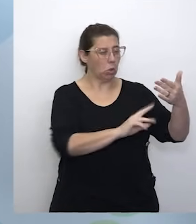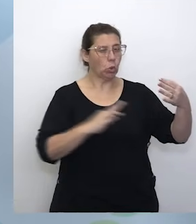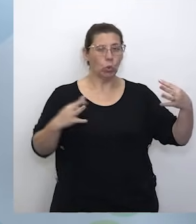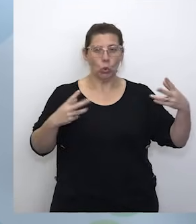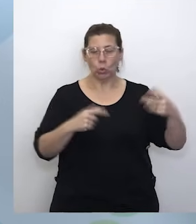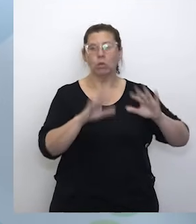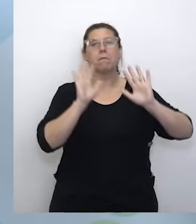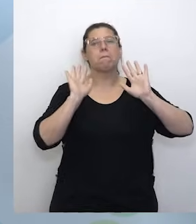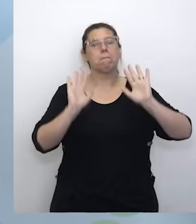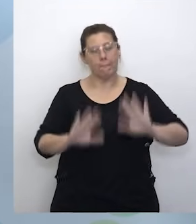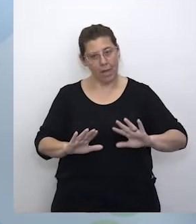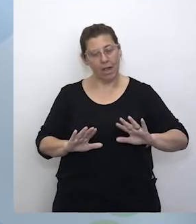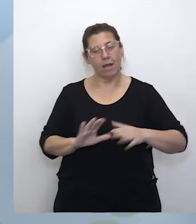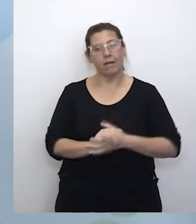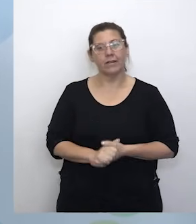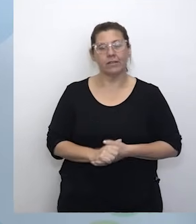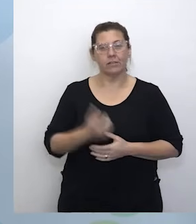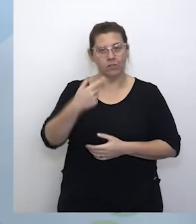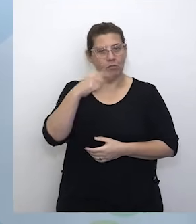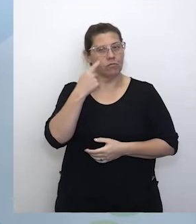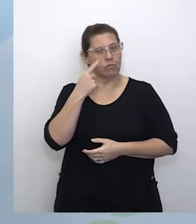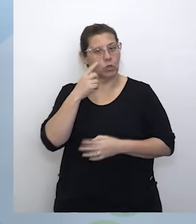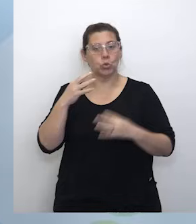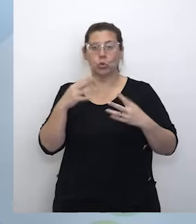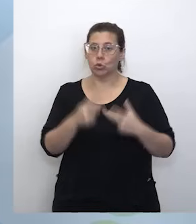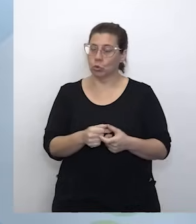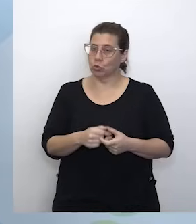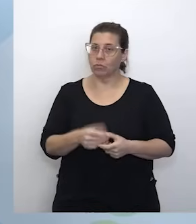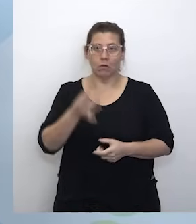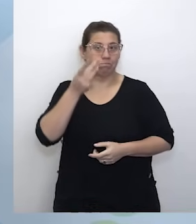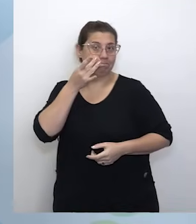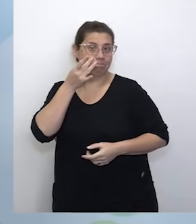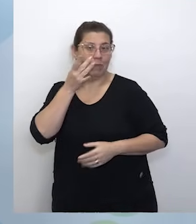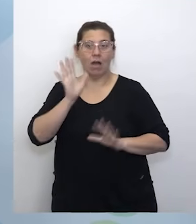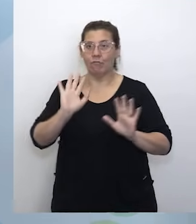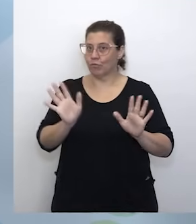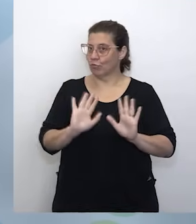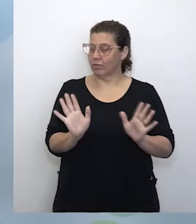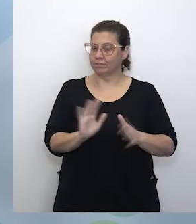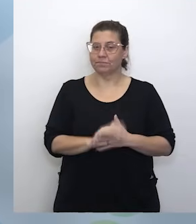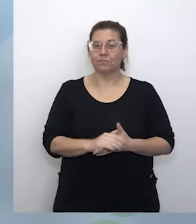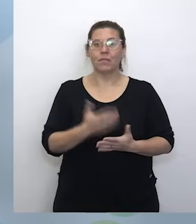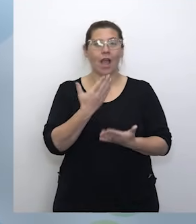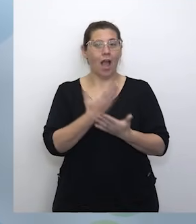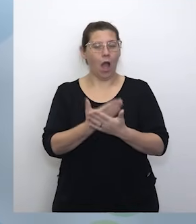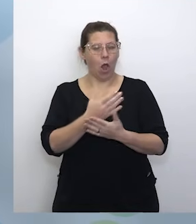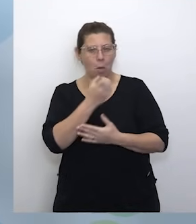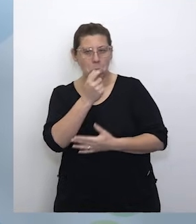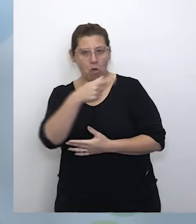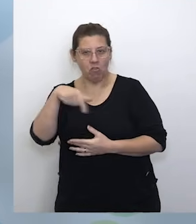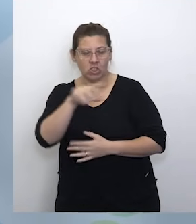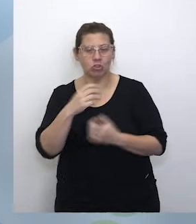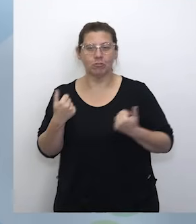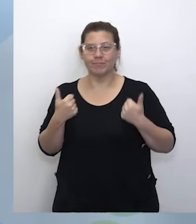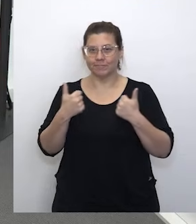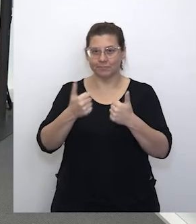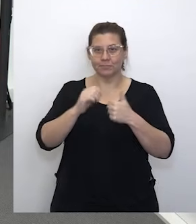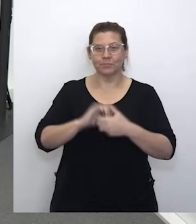todos, mas todos aqui, a gente lê todos, mas não lê todos ao vivo, né, Joel? Uma boa aula a todos aí, então.